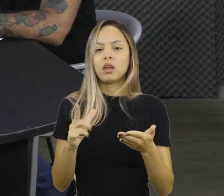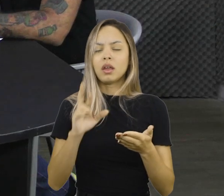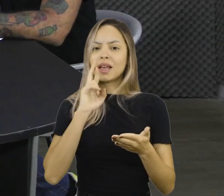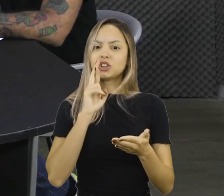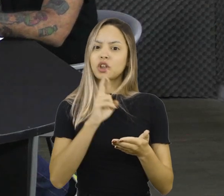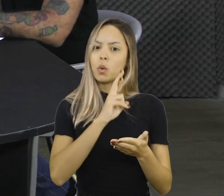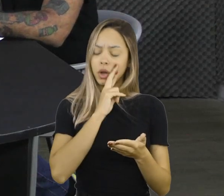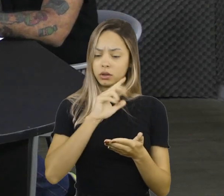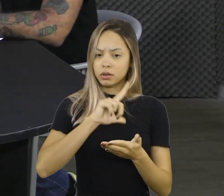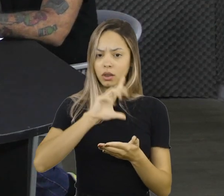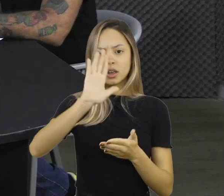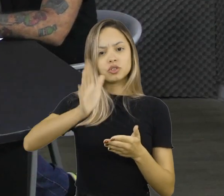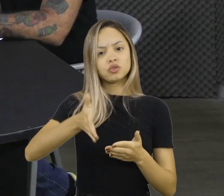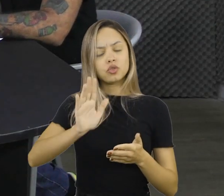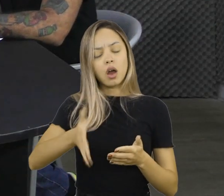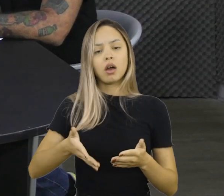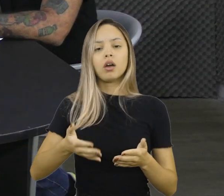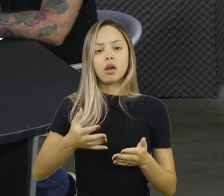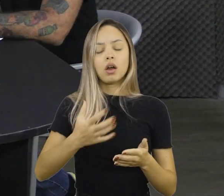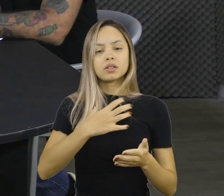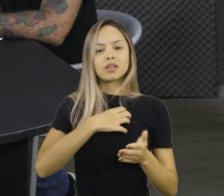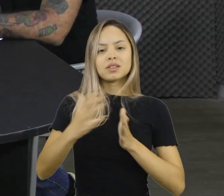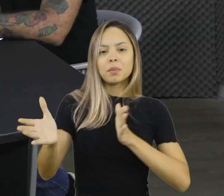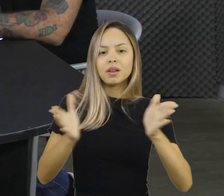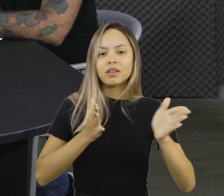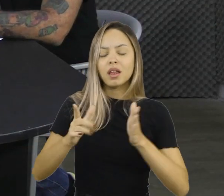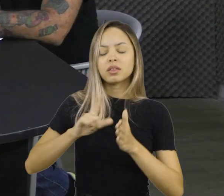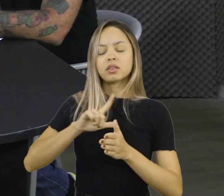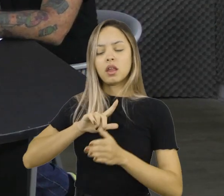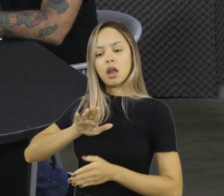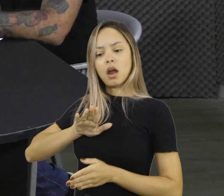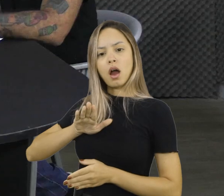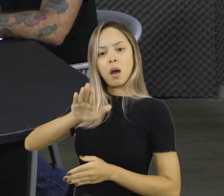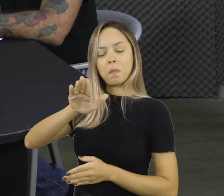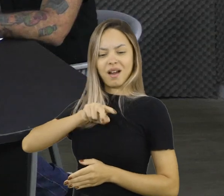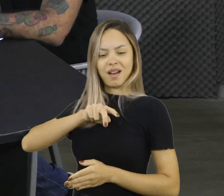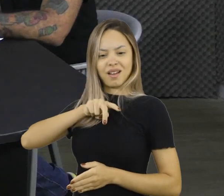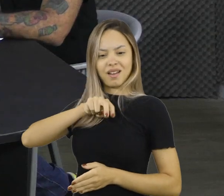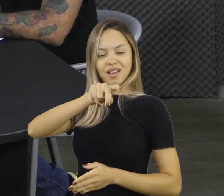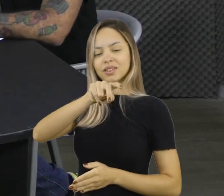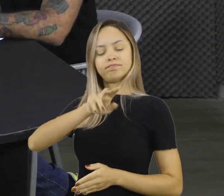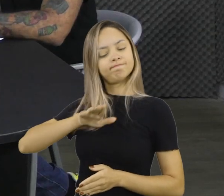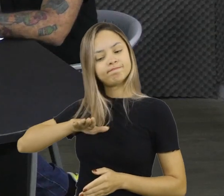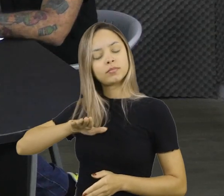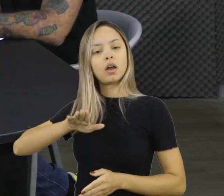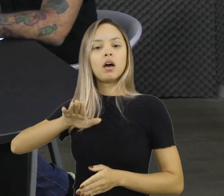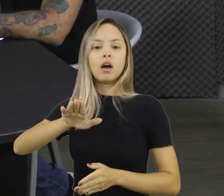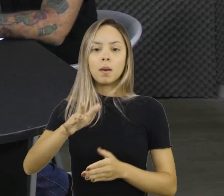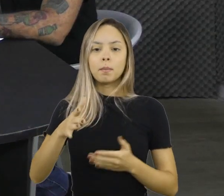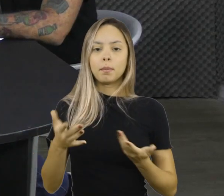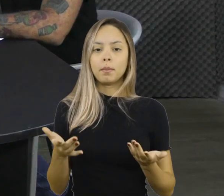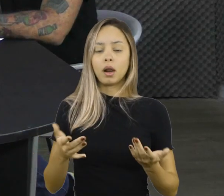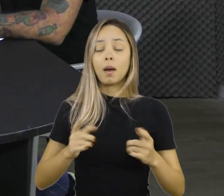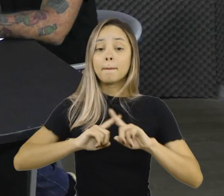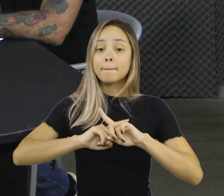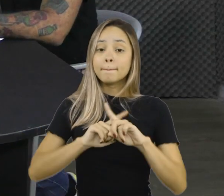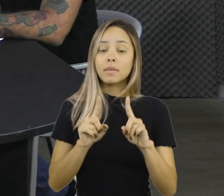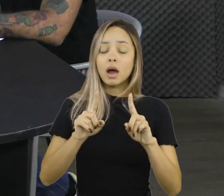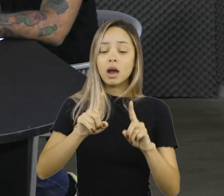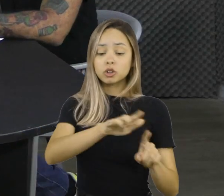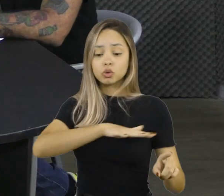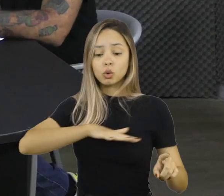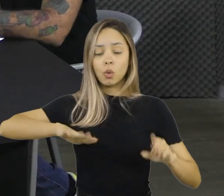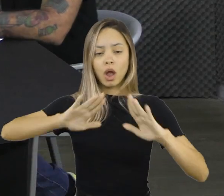né o restaurante ele tem que ter uma rampa para facilitar a chegada a saída das pessoas mas como está o ambiente escolar a gente tem